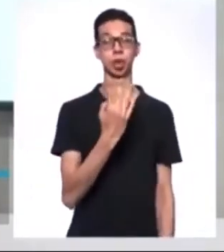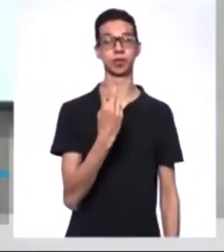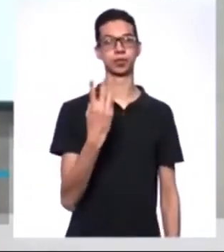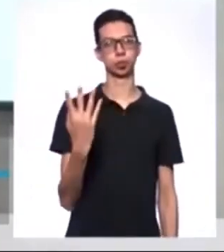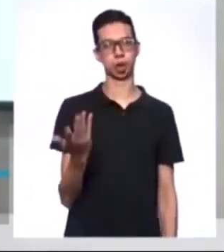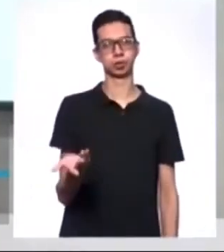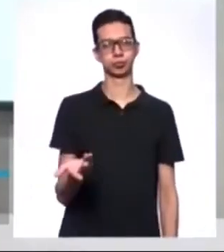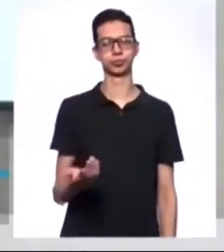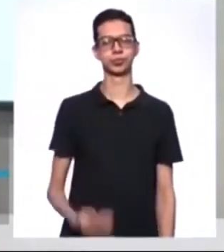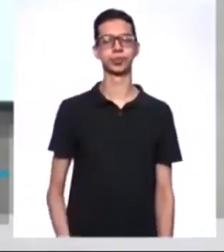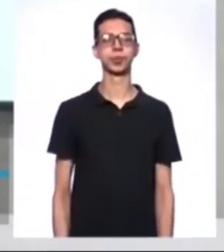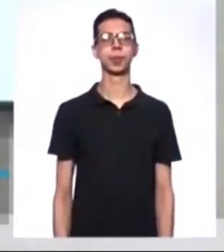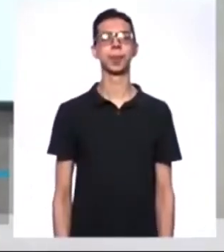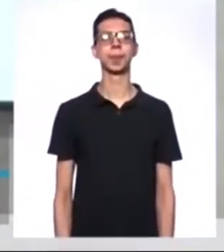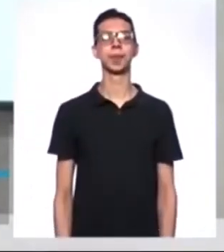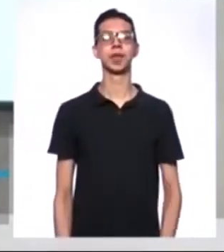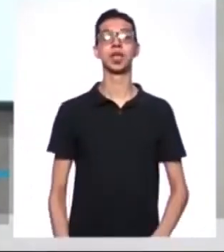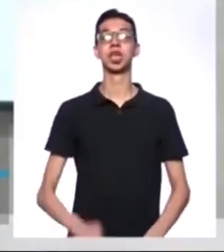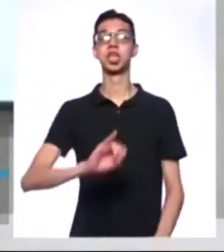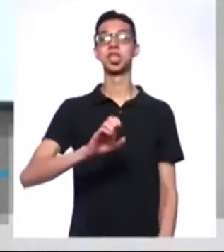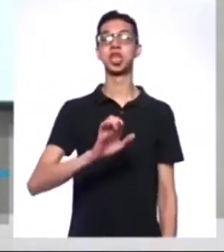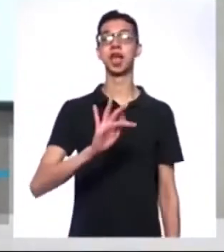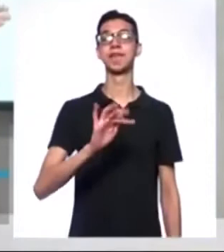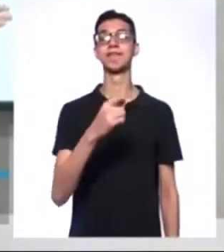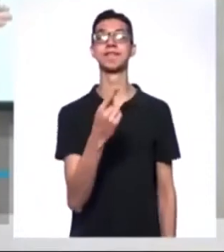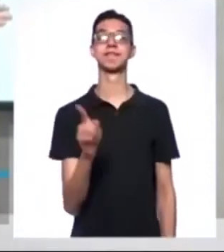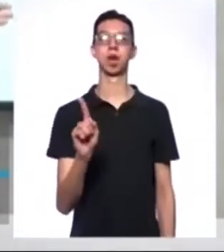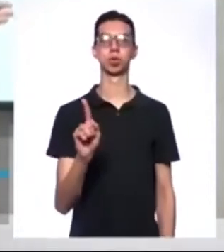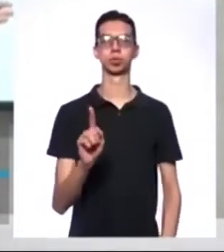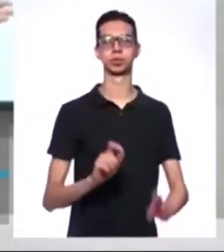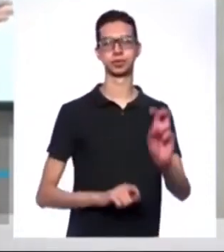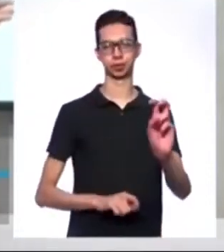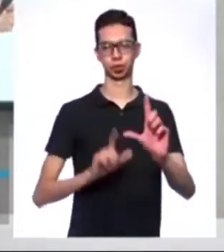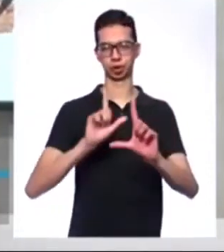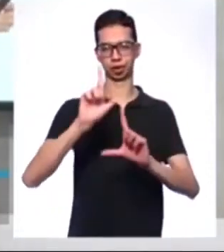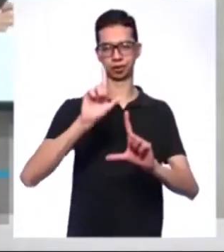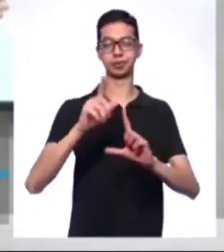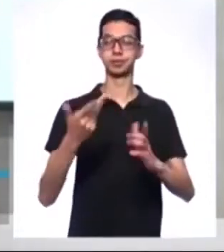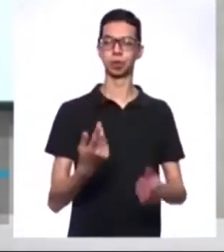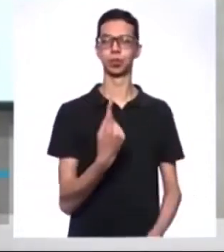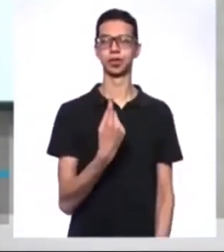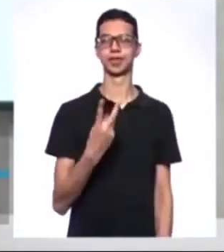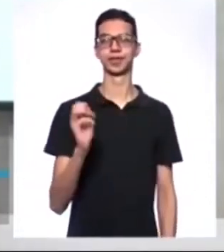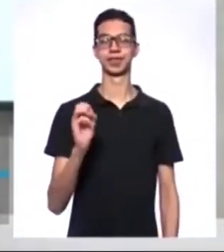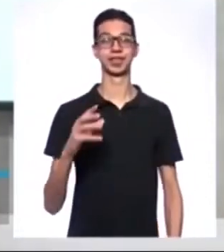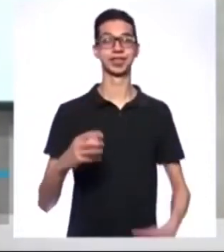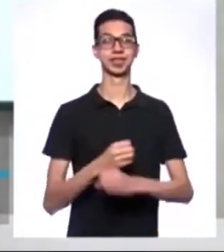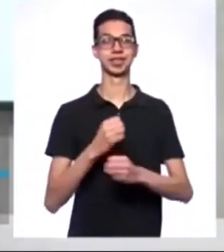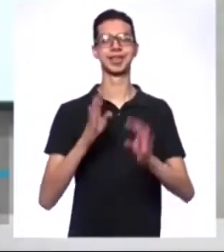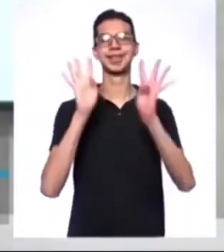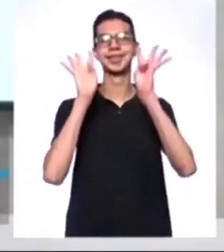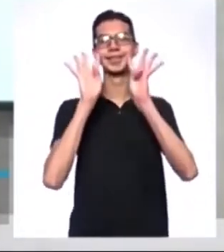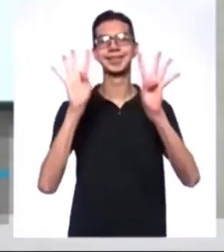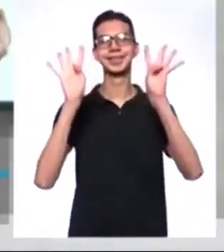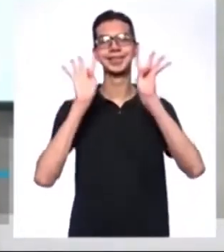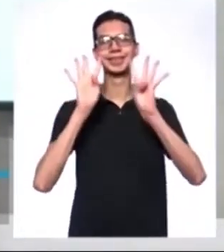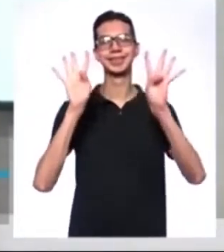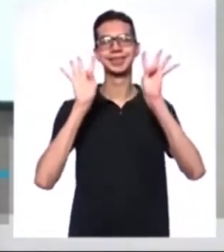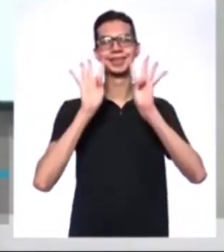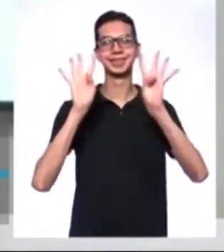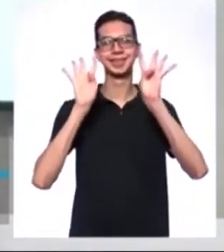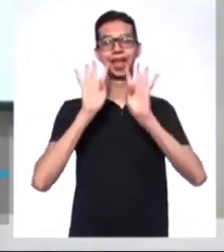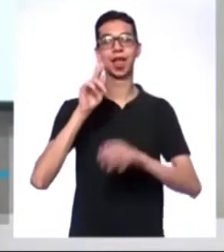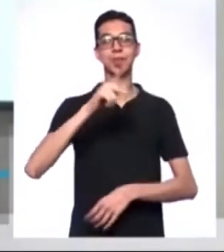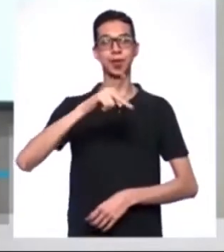jefão jefão 5 fatorial da 120 né Que legal gente tirou os